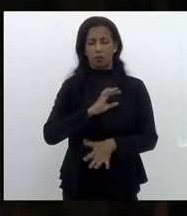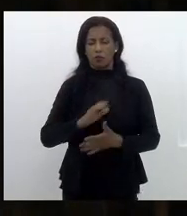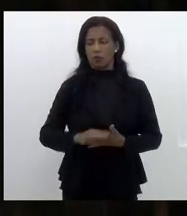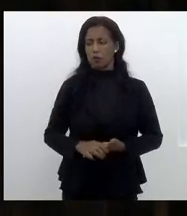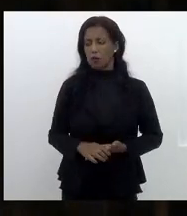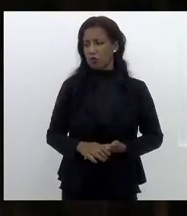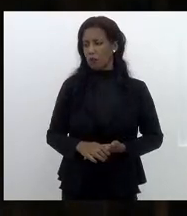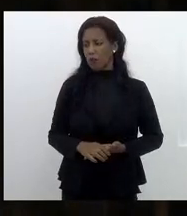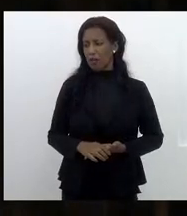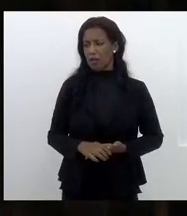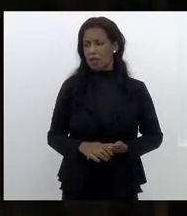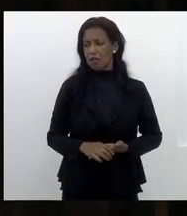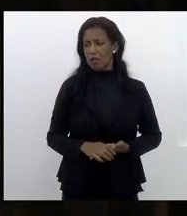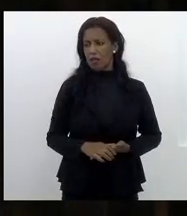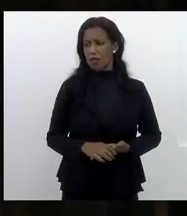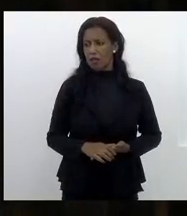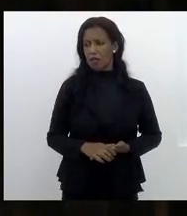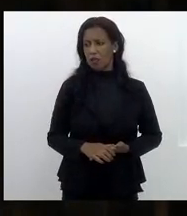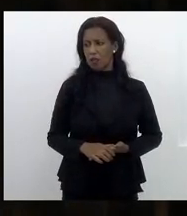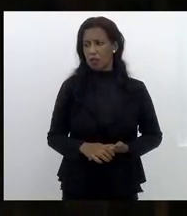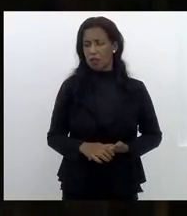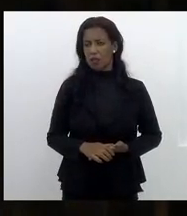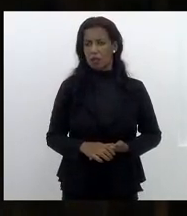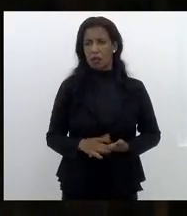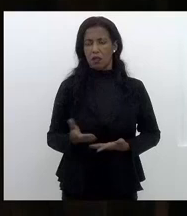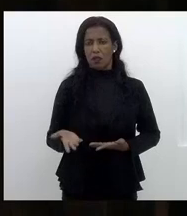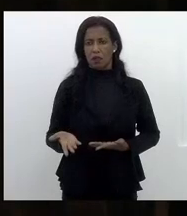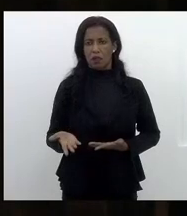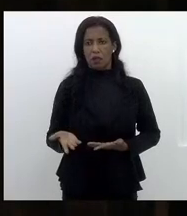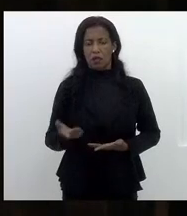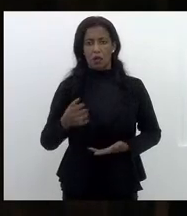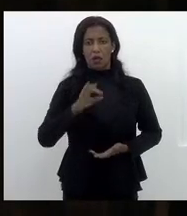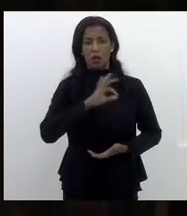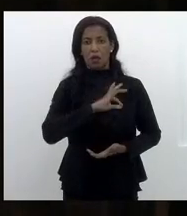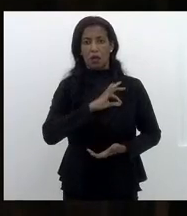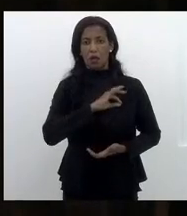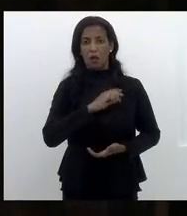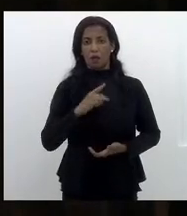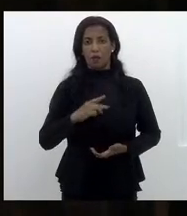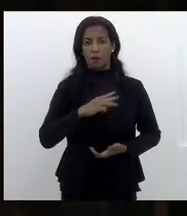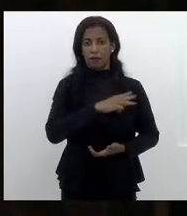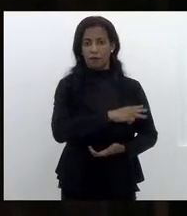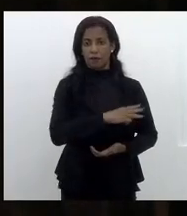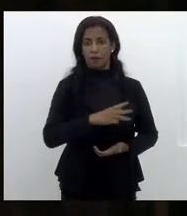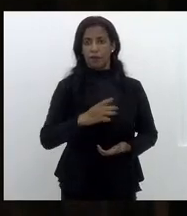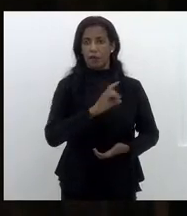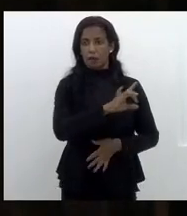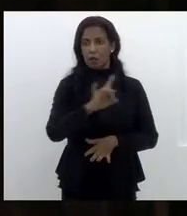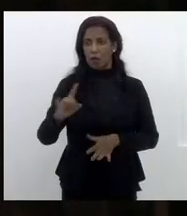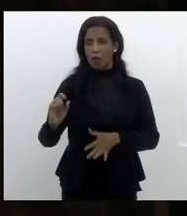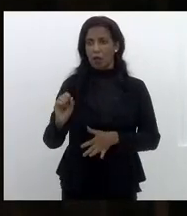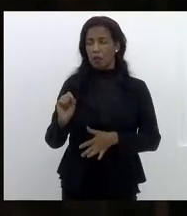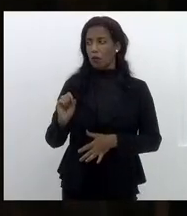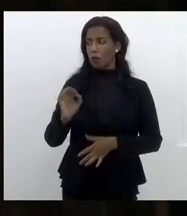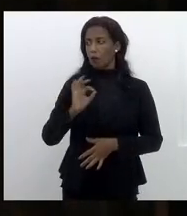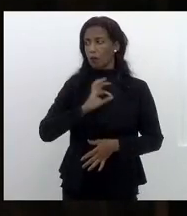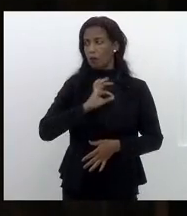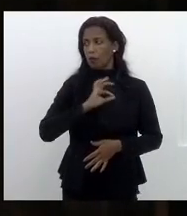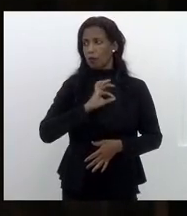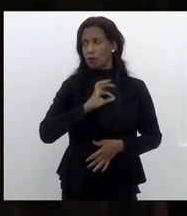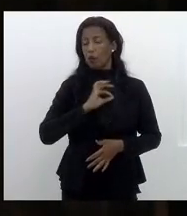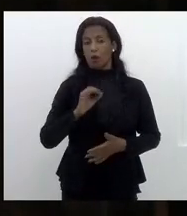Pública nesse estado a cada Bombeiro Militar que ela policial militar a cada a gente do de gás e a cada policial penal